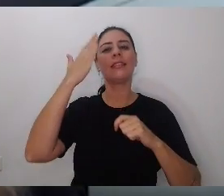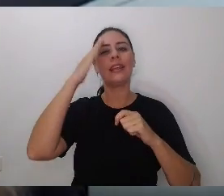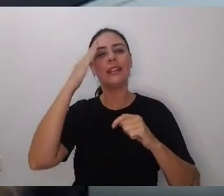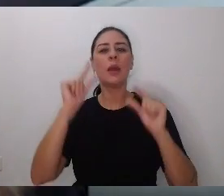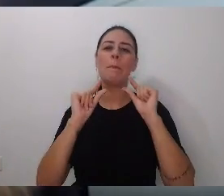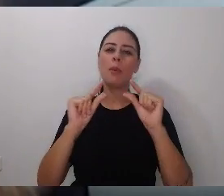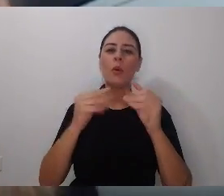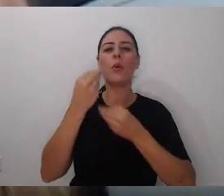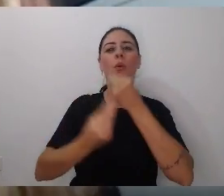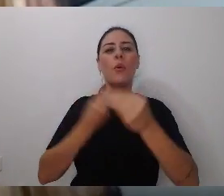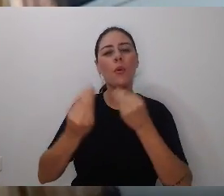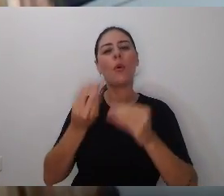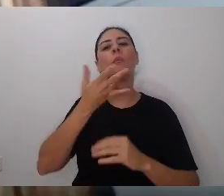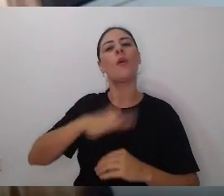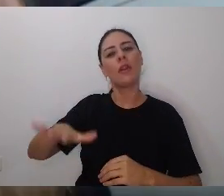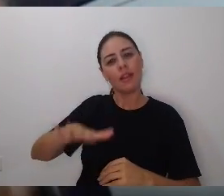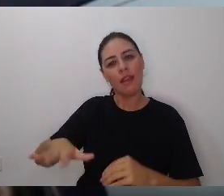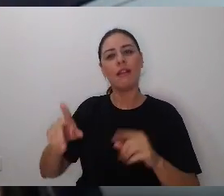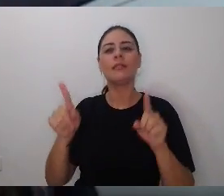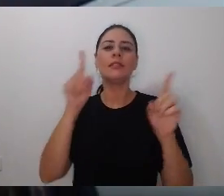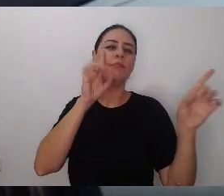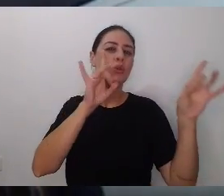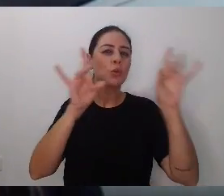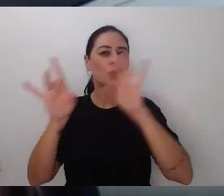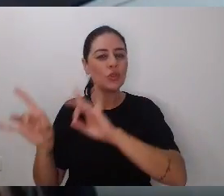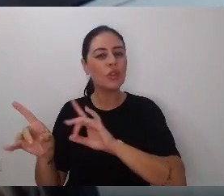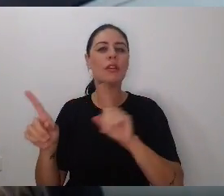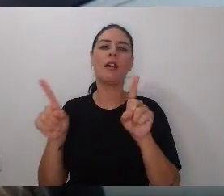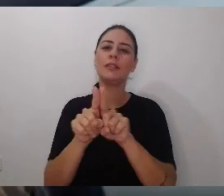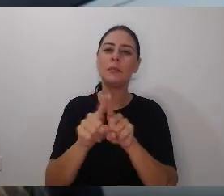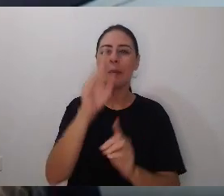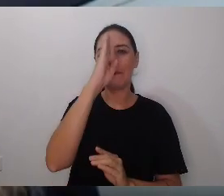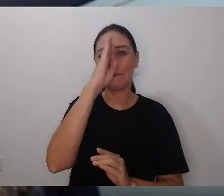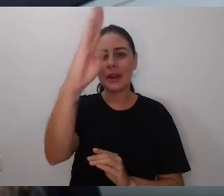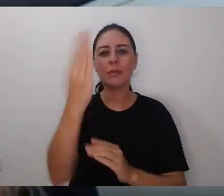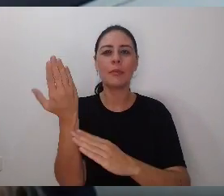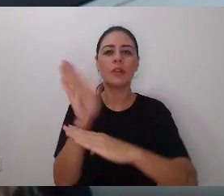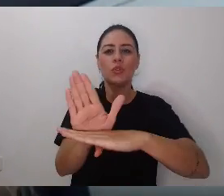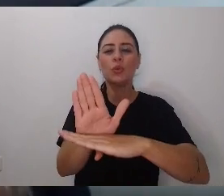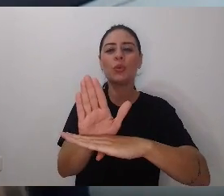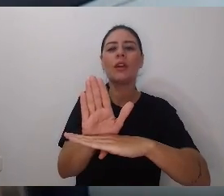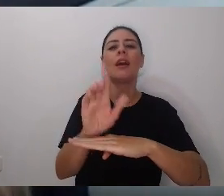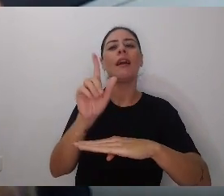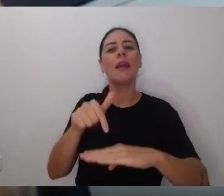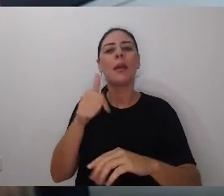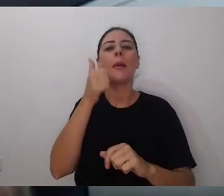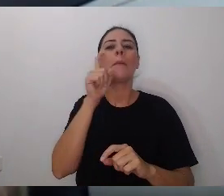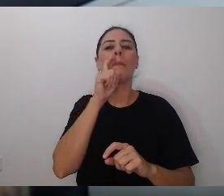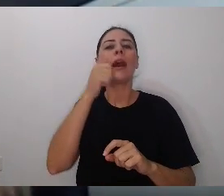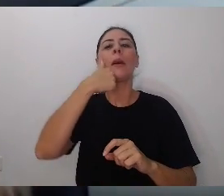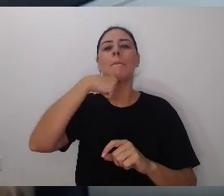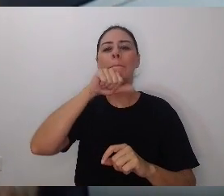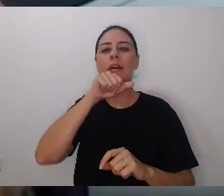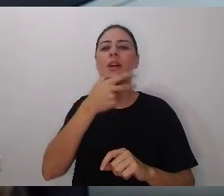entender um pouquinho desse universo infantil, das questões que estão ali no dia a dia com essa criança, e principalmente